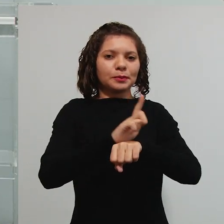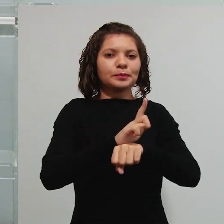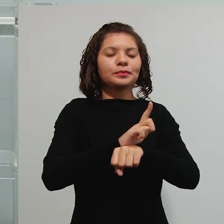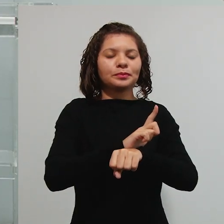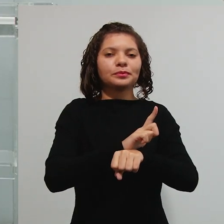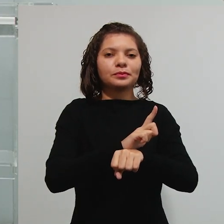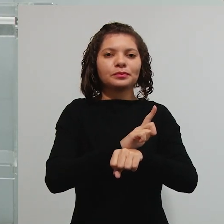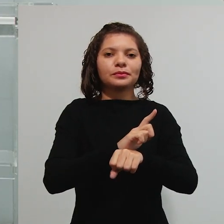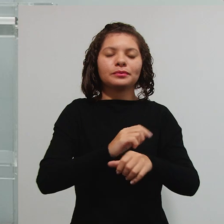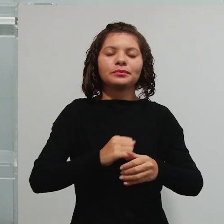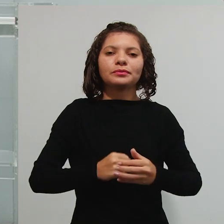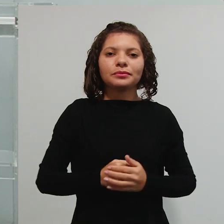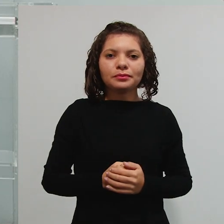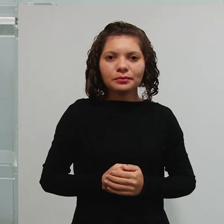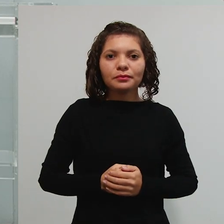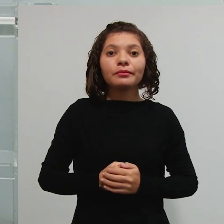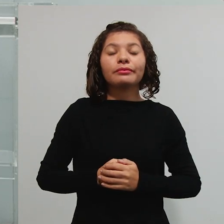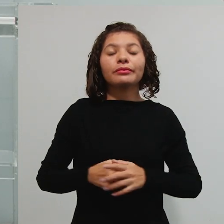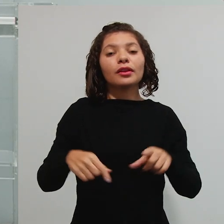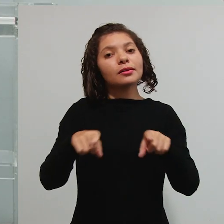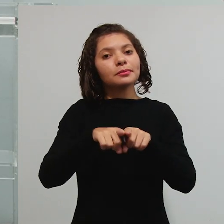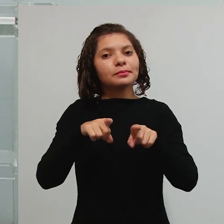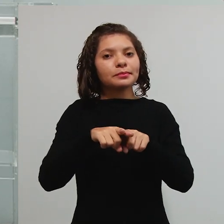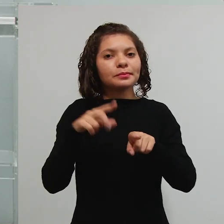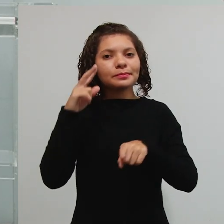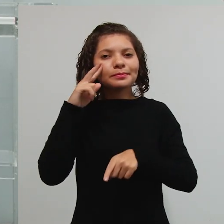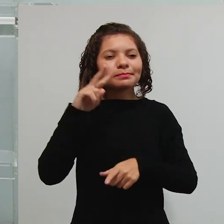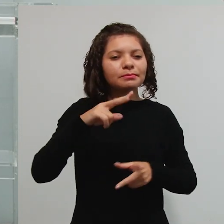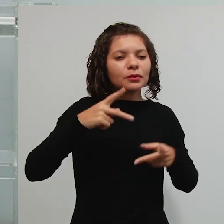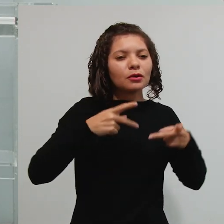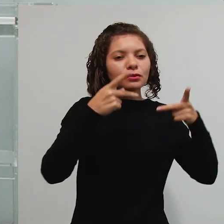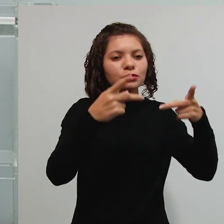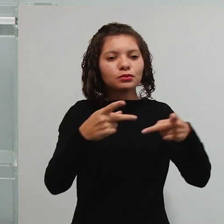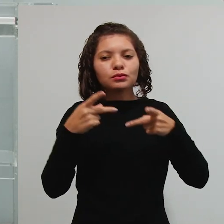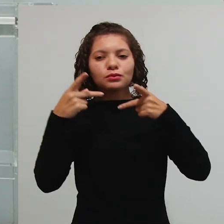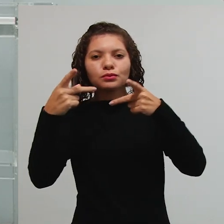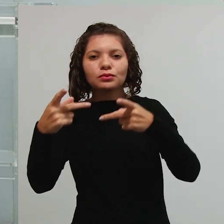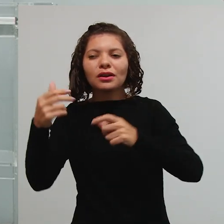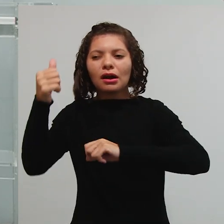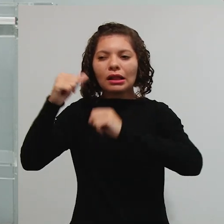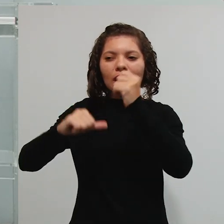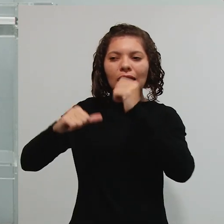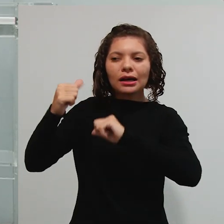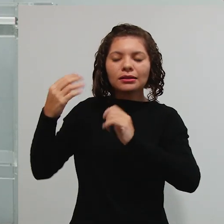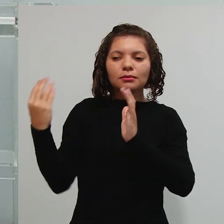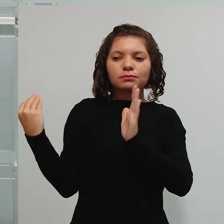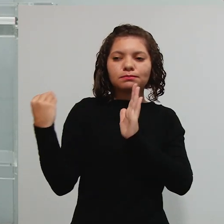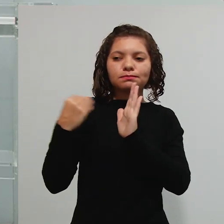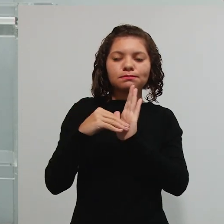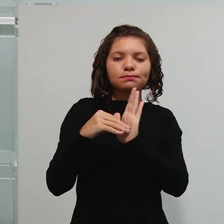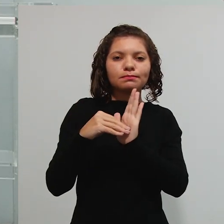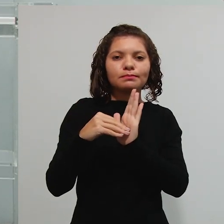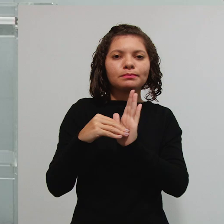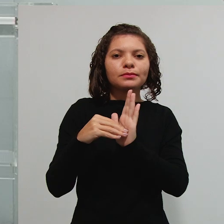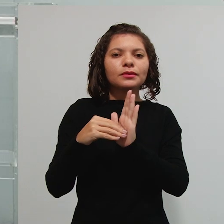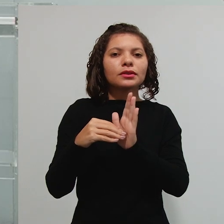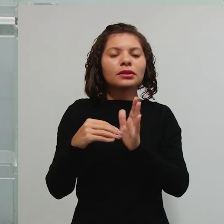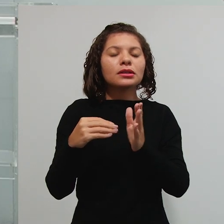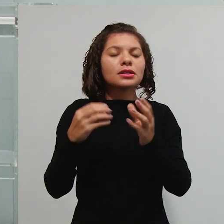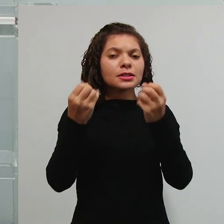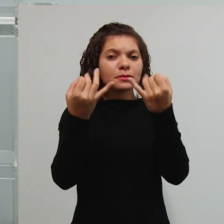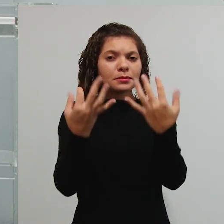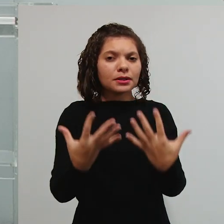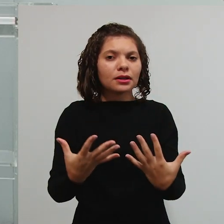visualizou nessas vivências, nesse circuito de visitas, e como a teoria sobre gestão, dimensões da gestão, né, te dá